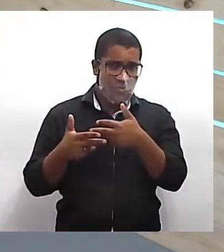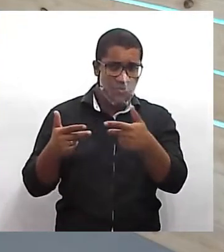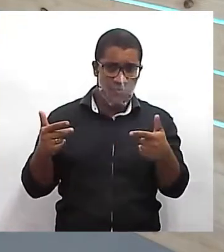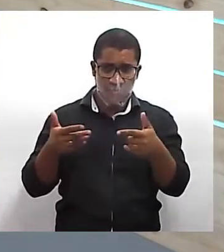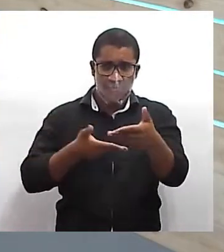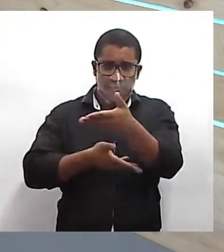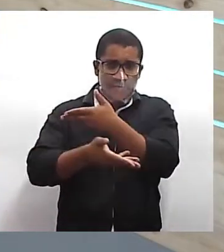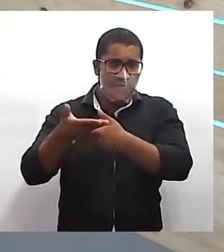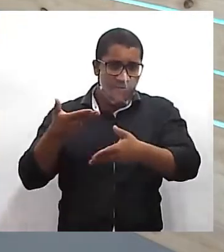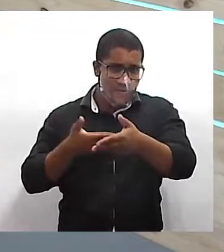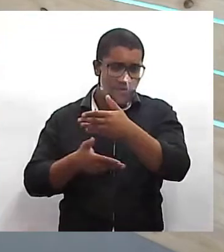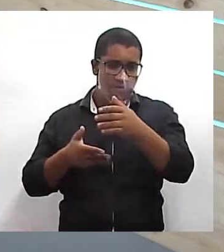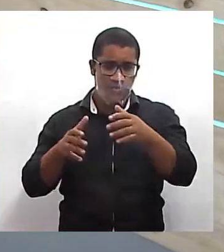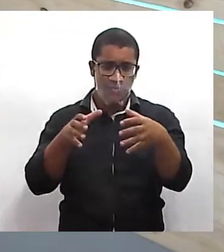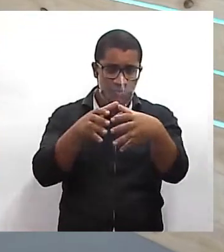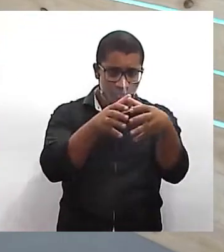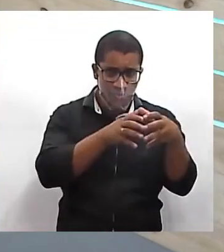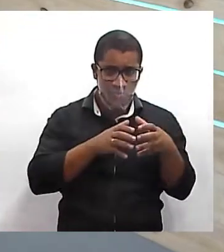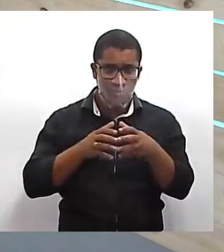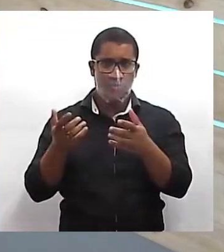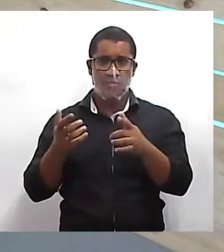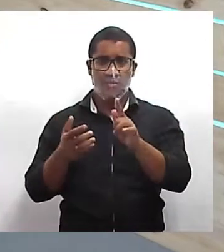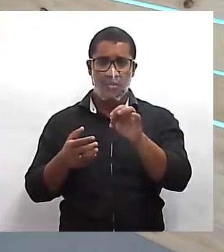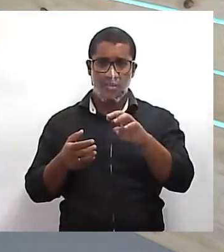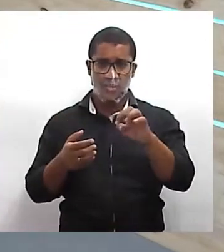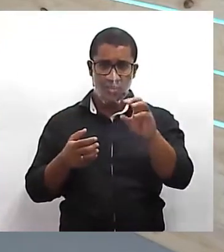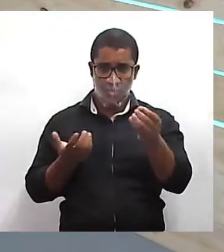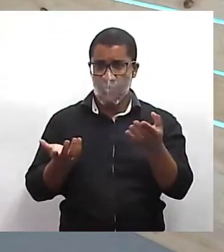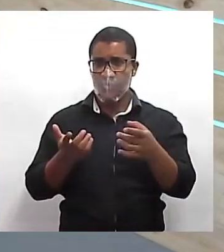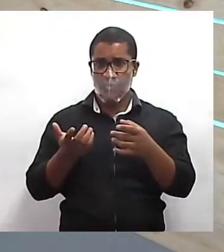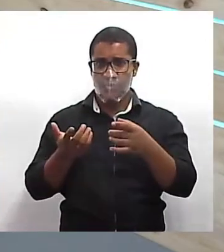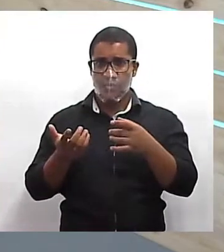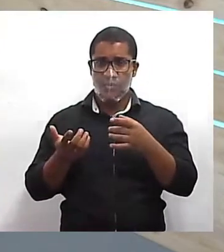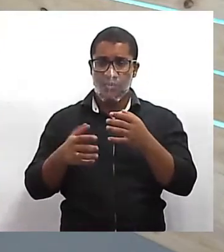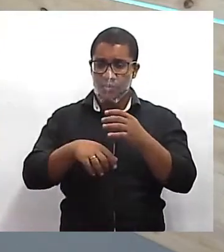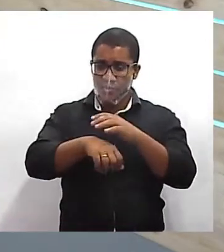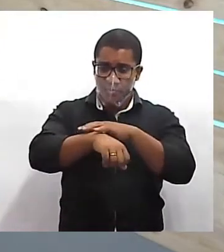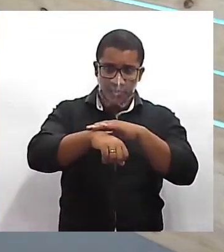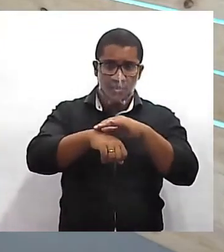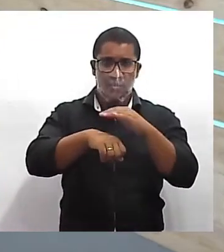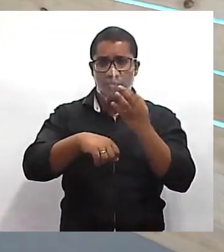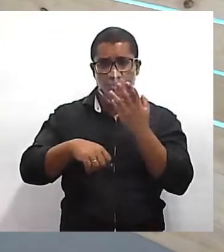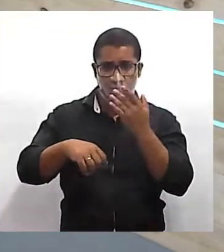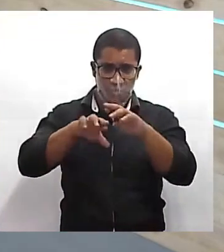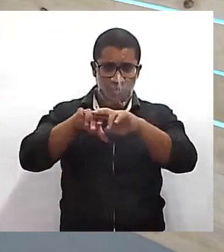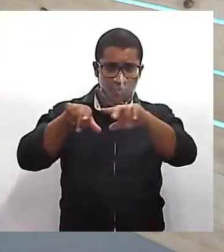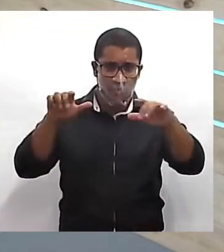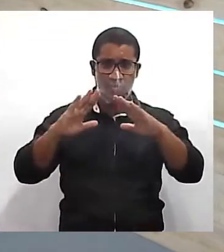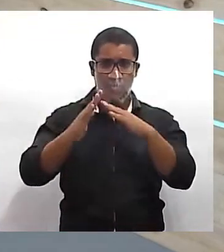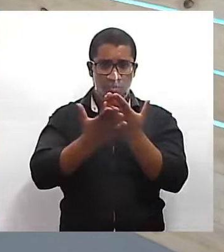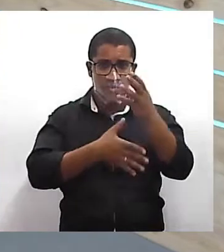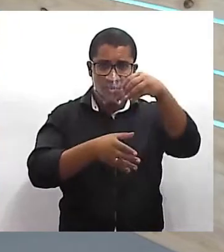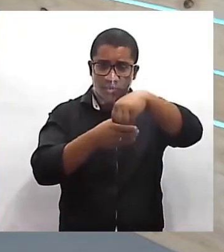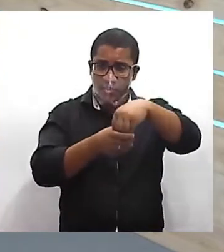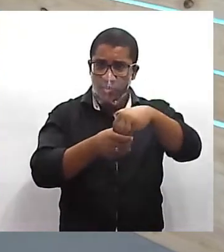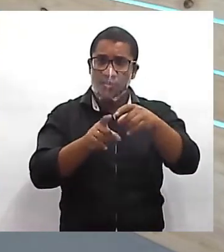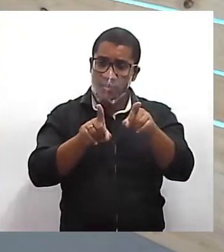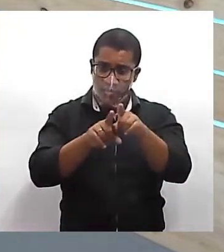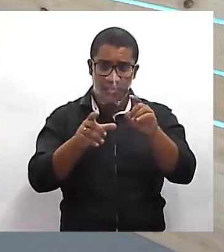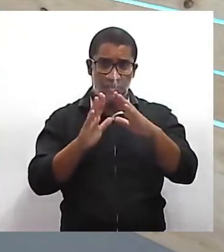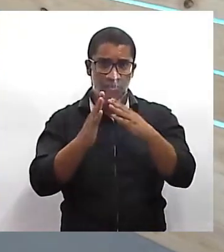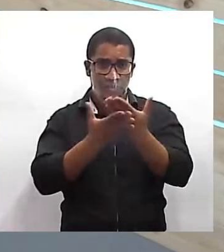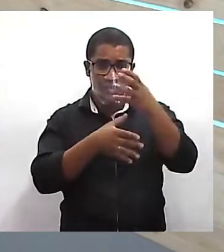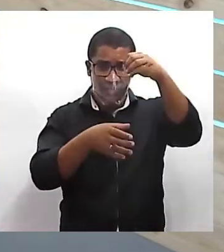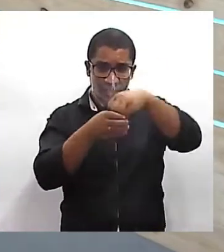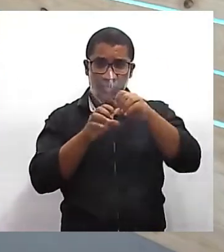relações de classe, de gênero e de raça e etnia nos espaços escolarizados. E para além dos muros das instituições de ensino,